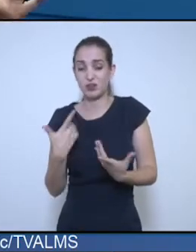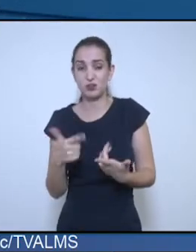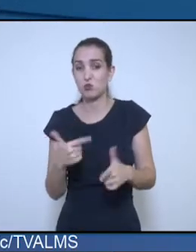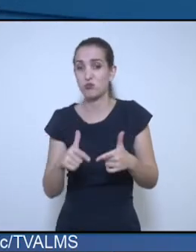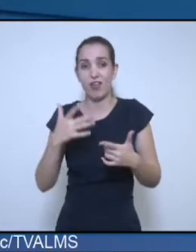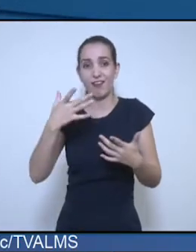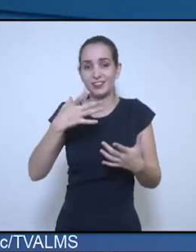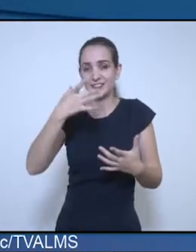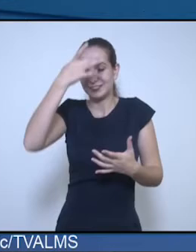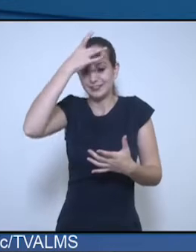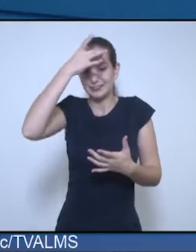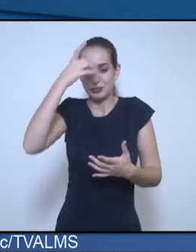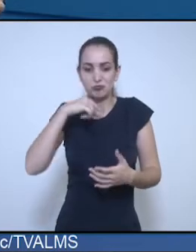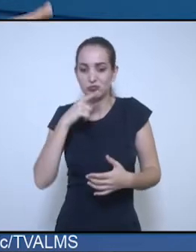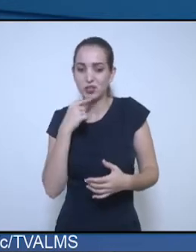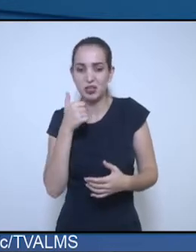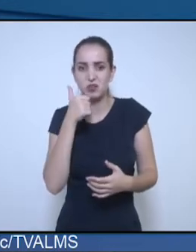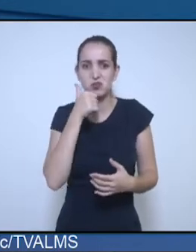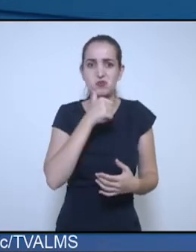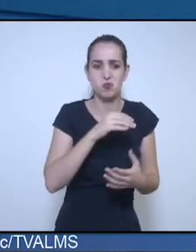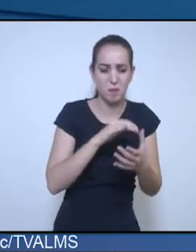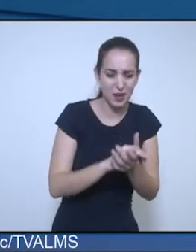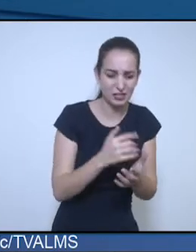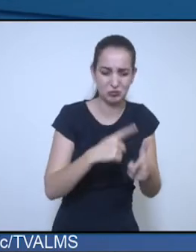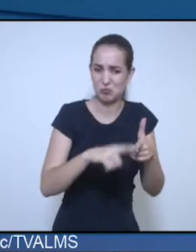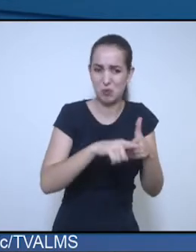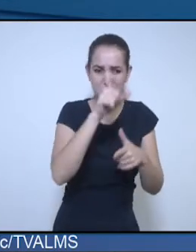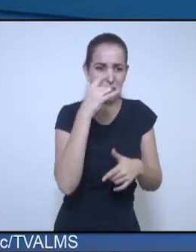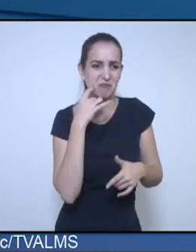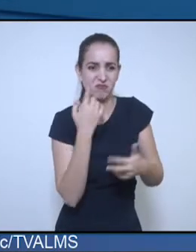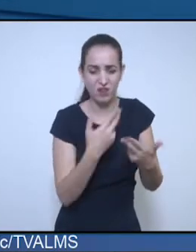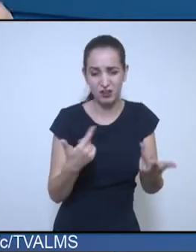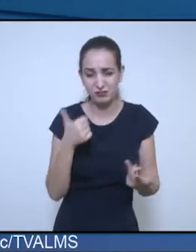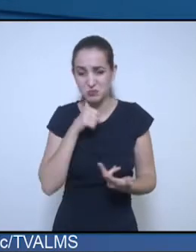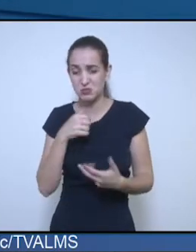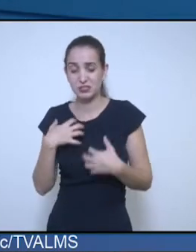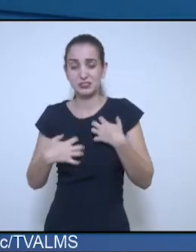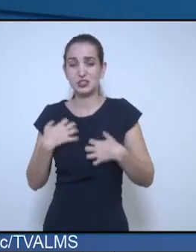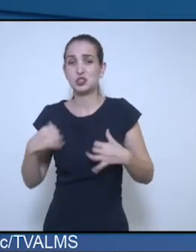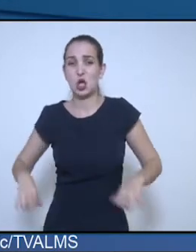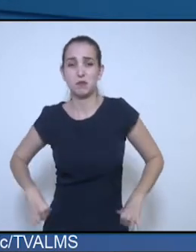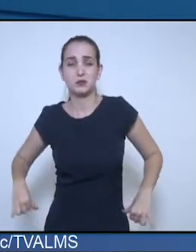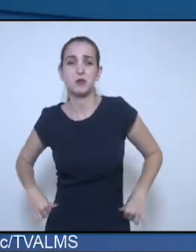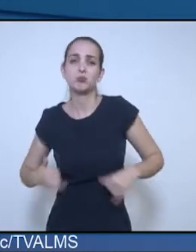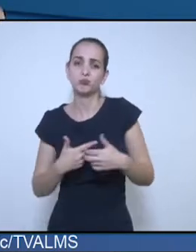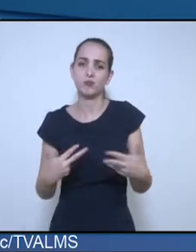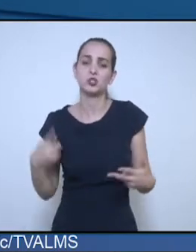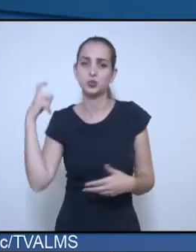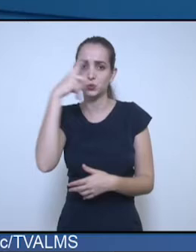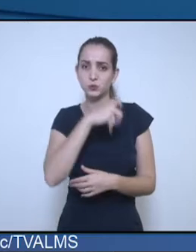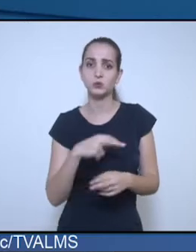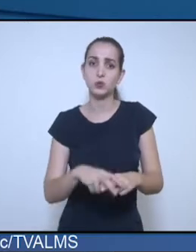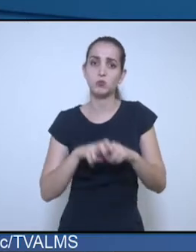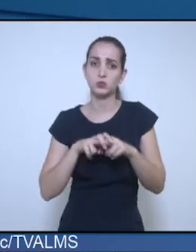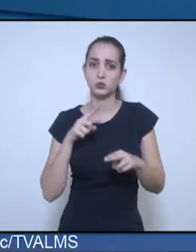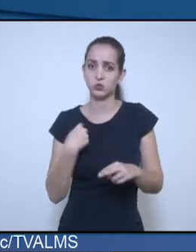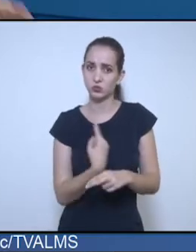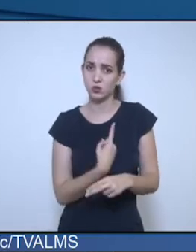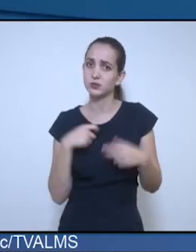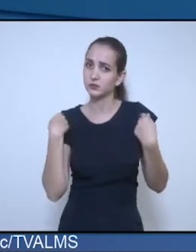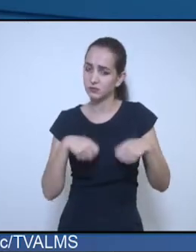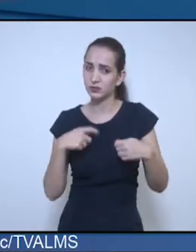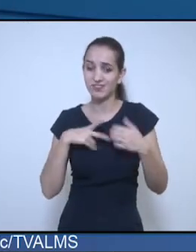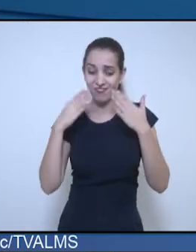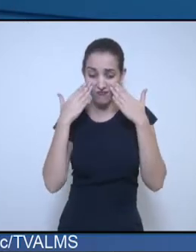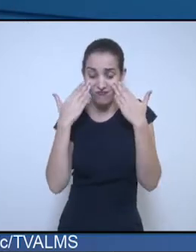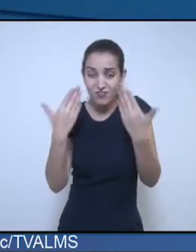completamente desesperadora, um problema social muito sério. E nós temos ainda a condição de